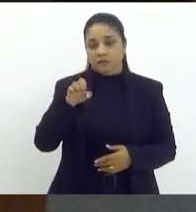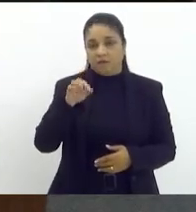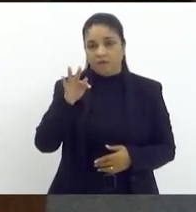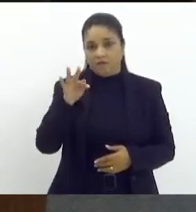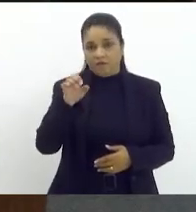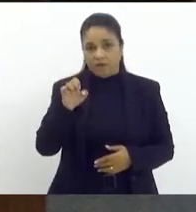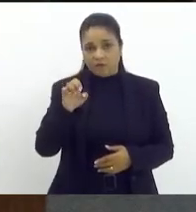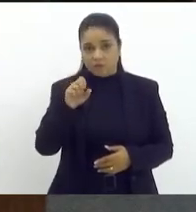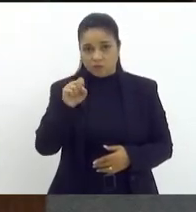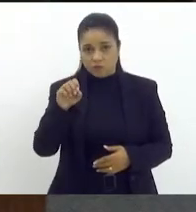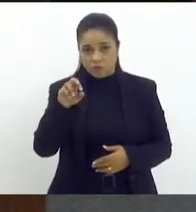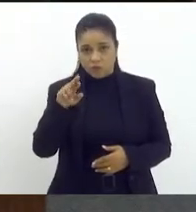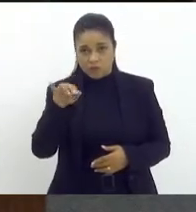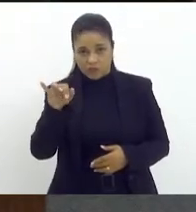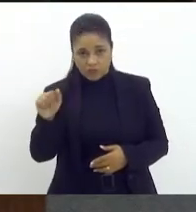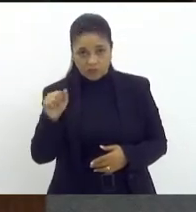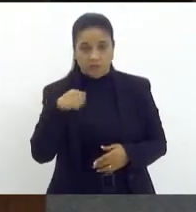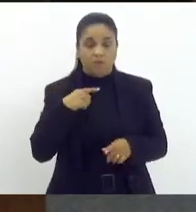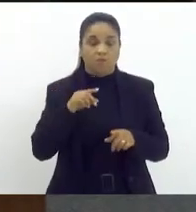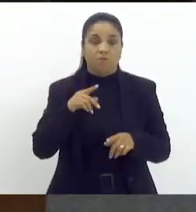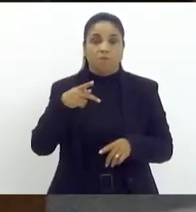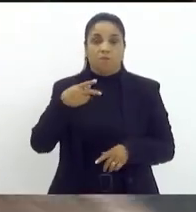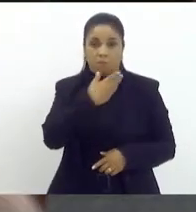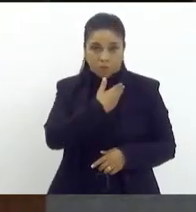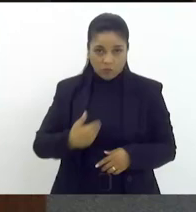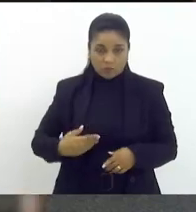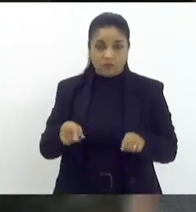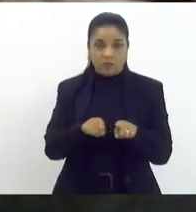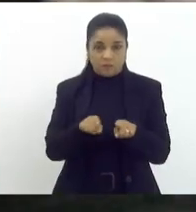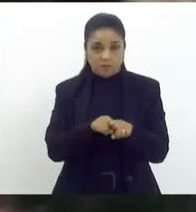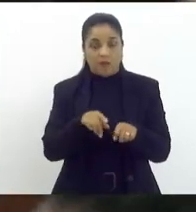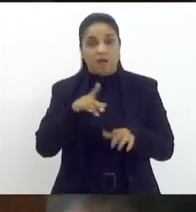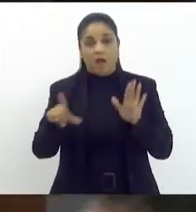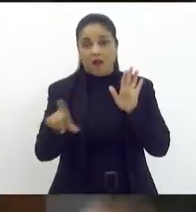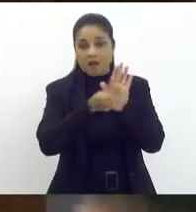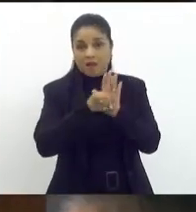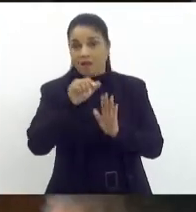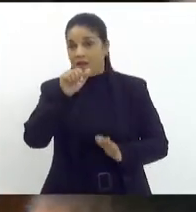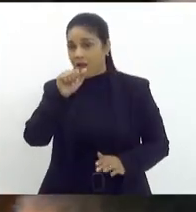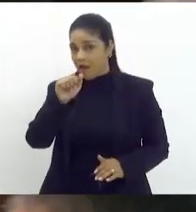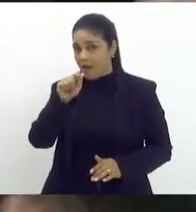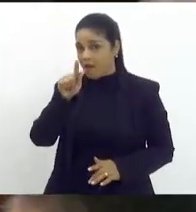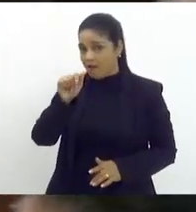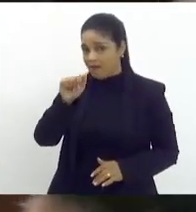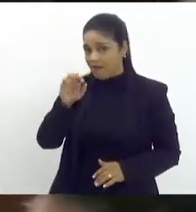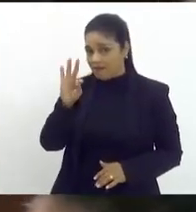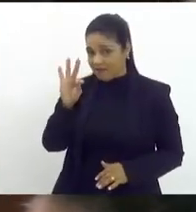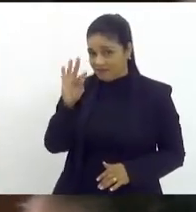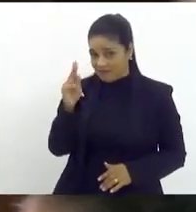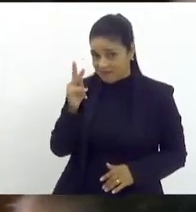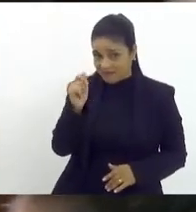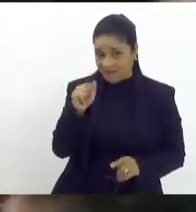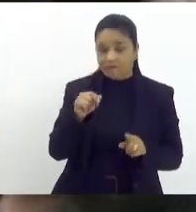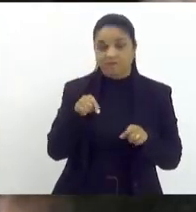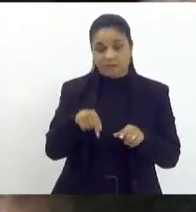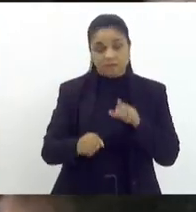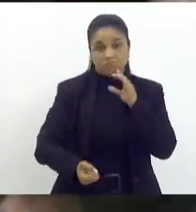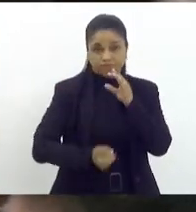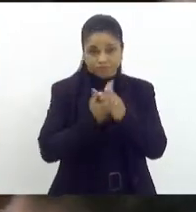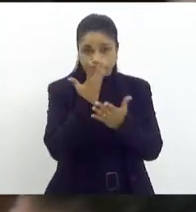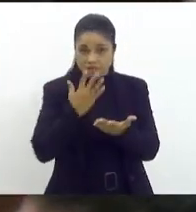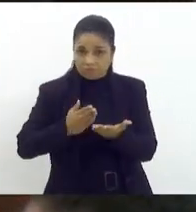a lei Ágata que nós aprovamos aqui nessa casa inclusive deputada Marta Rocha coutora